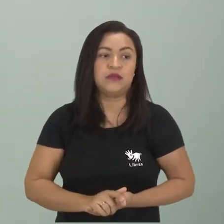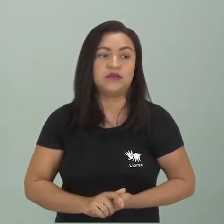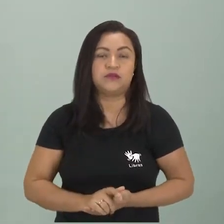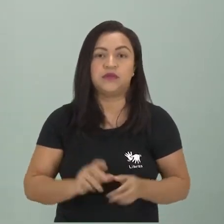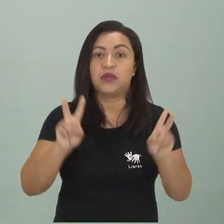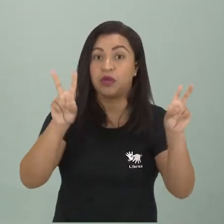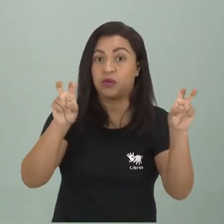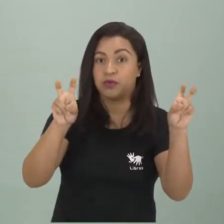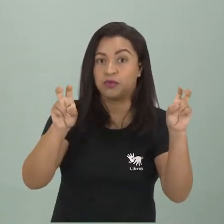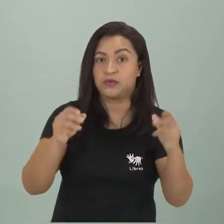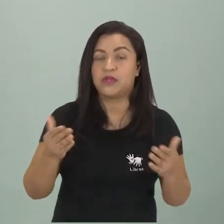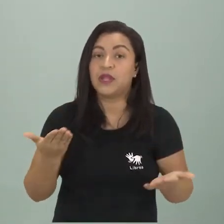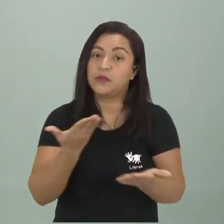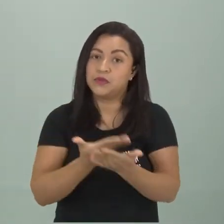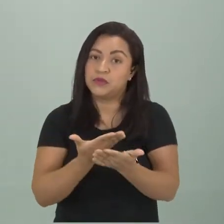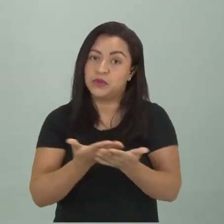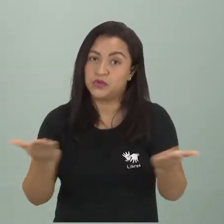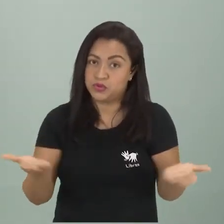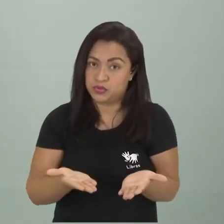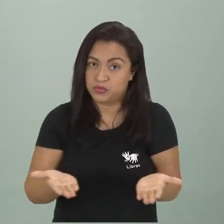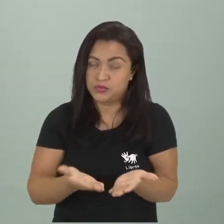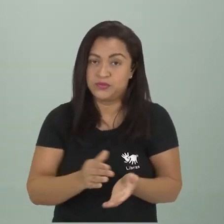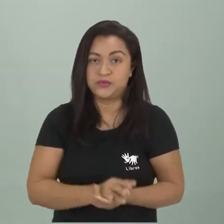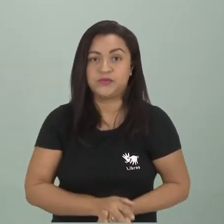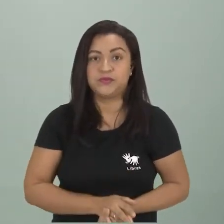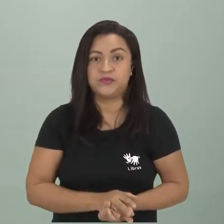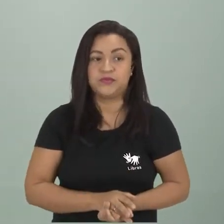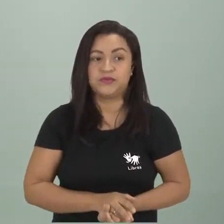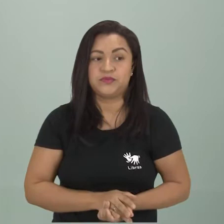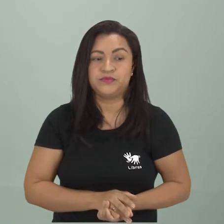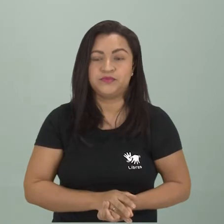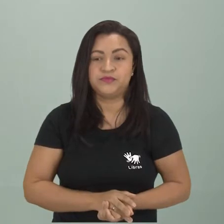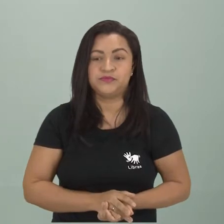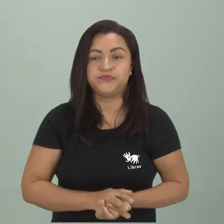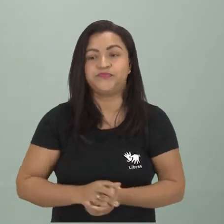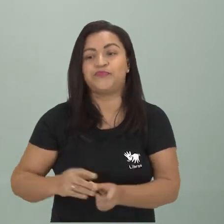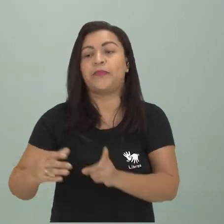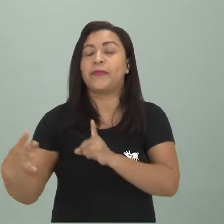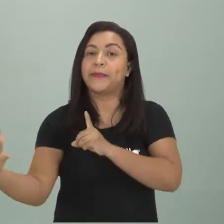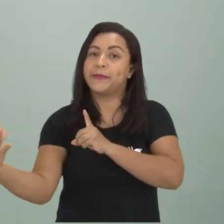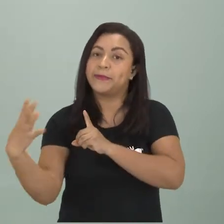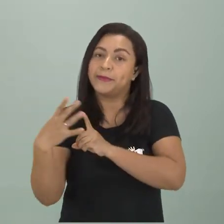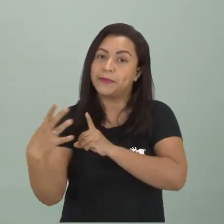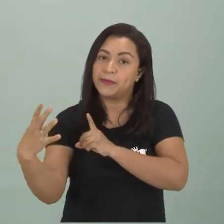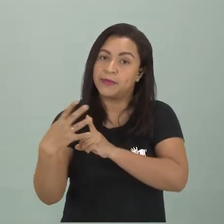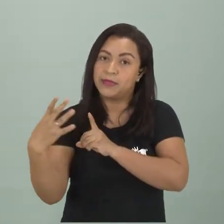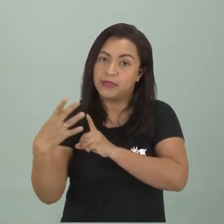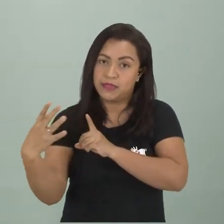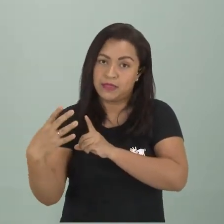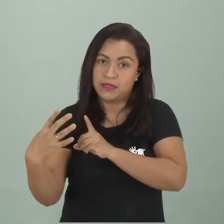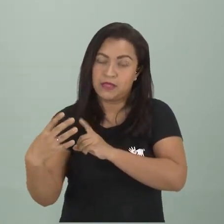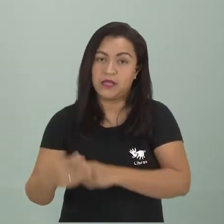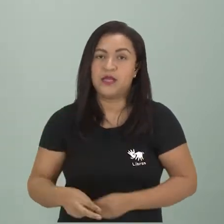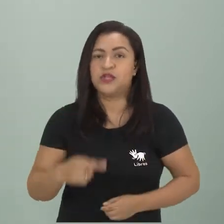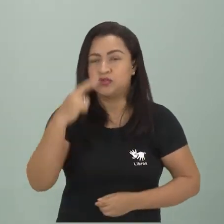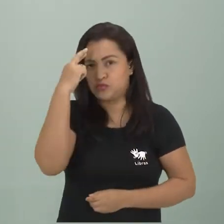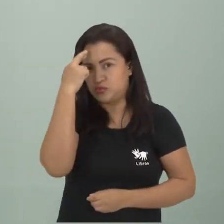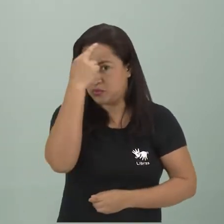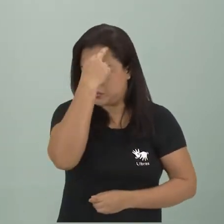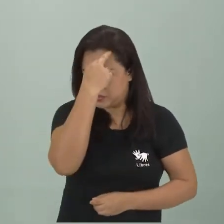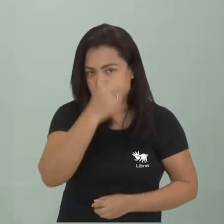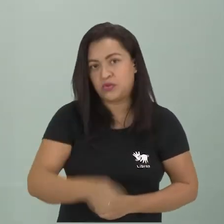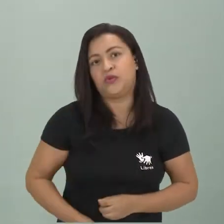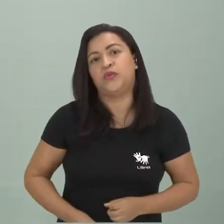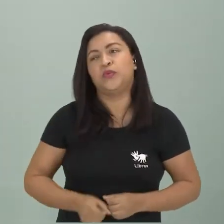da nossa aula de hoje. Materialismo histórico e dialético em acordo com o pensamento de